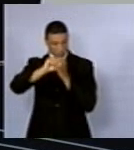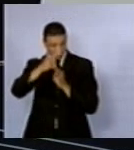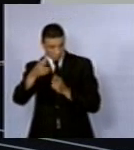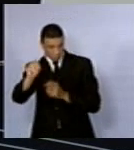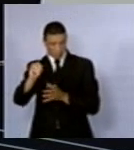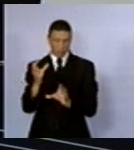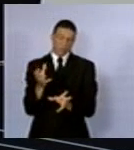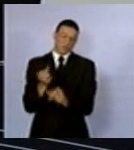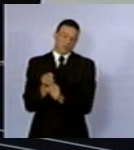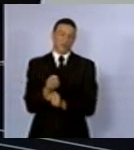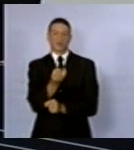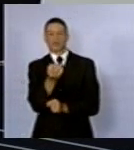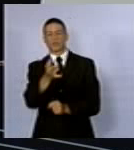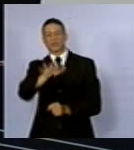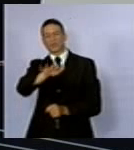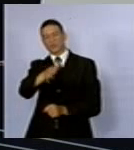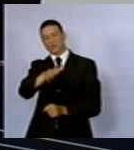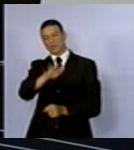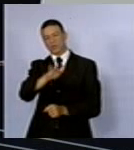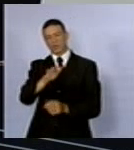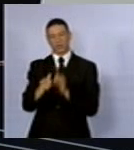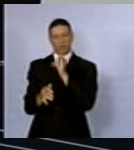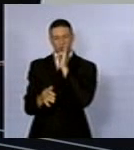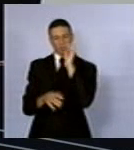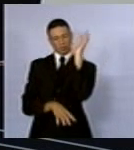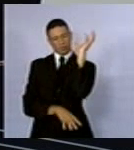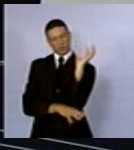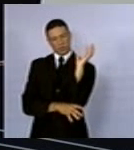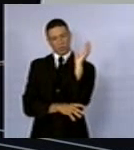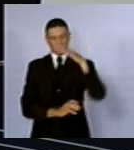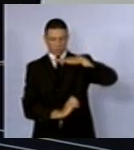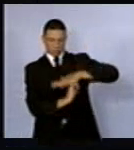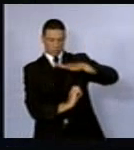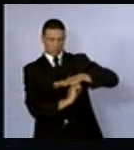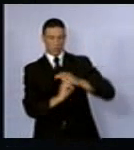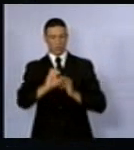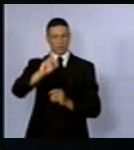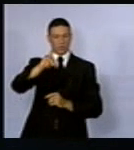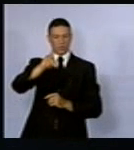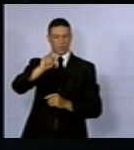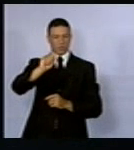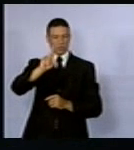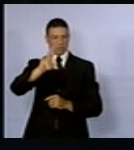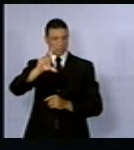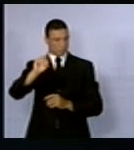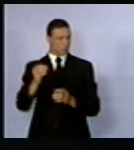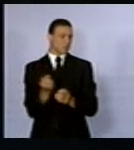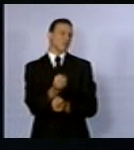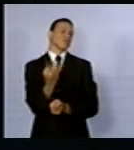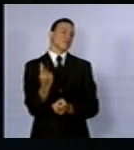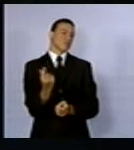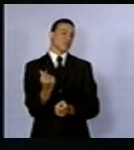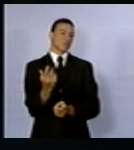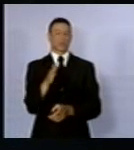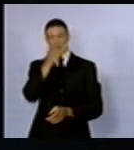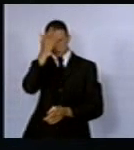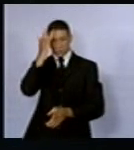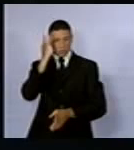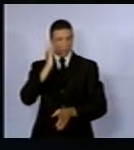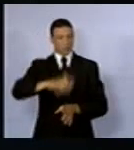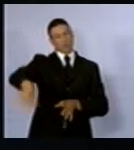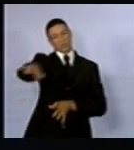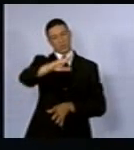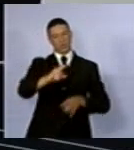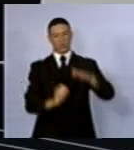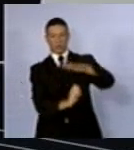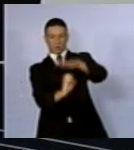que são objeto de fornecimento da Eletropaulo? Nós temos hoje 6 milhões e 200 mil clientes.